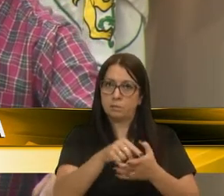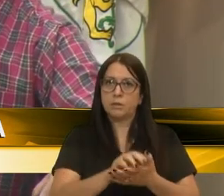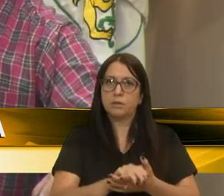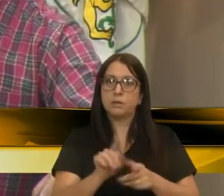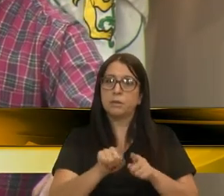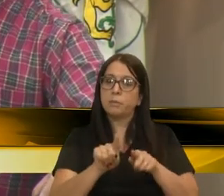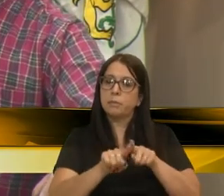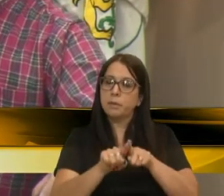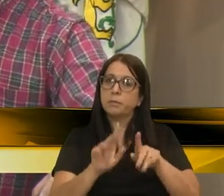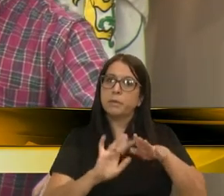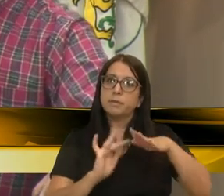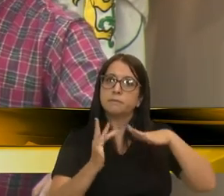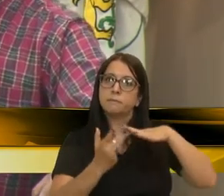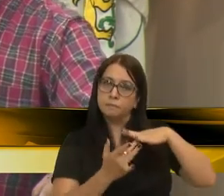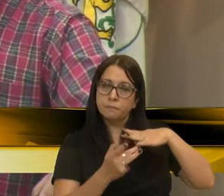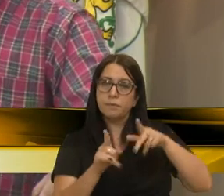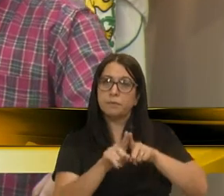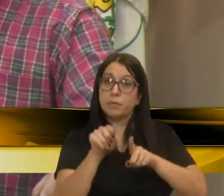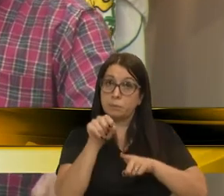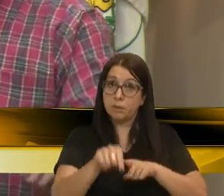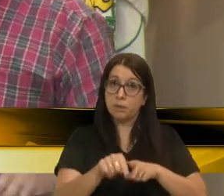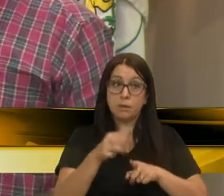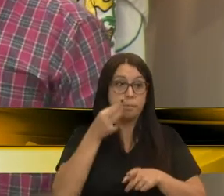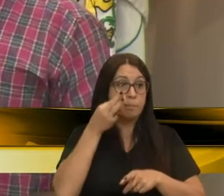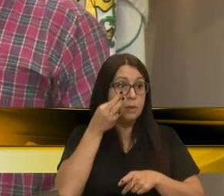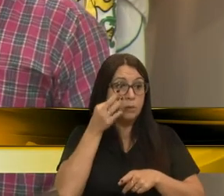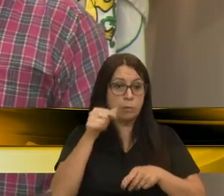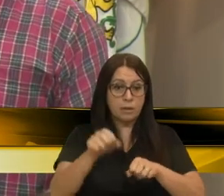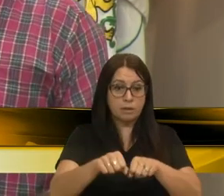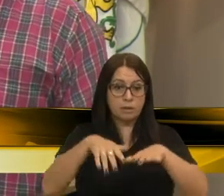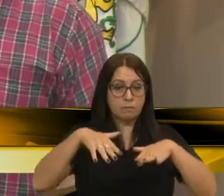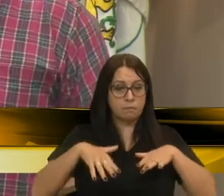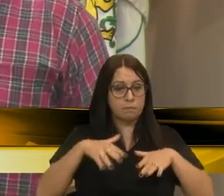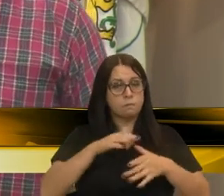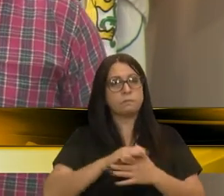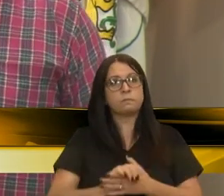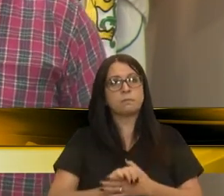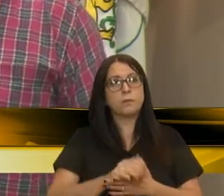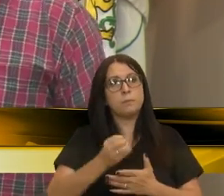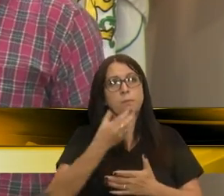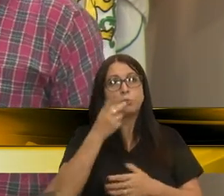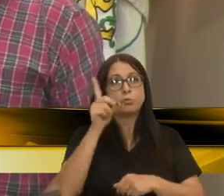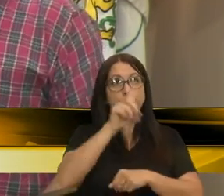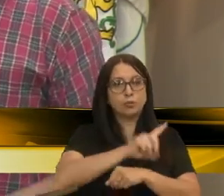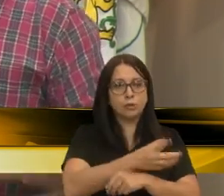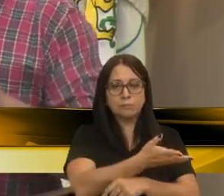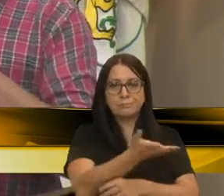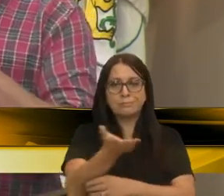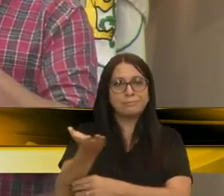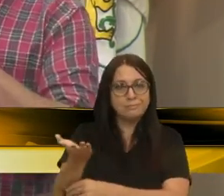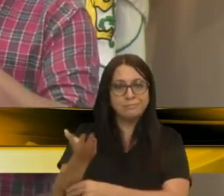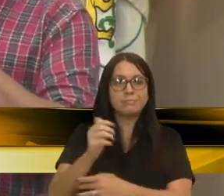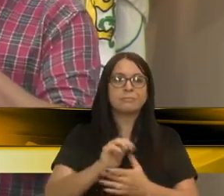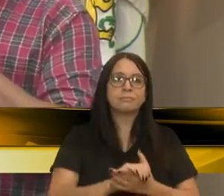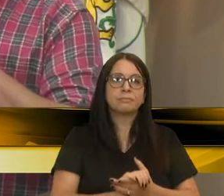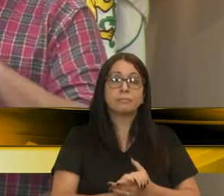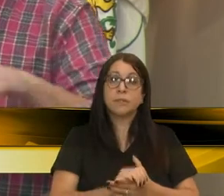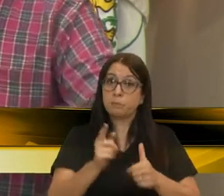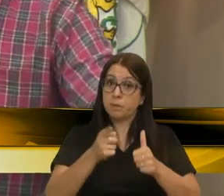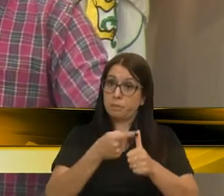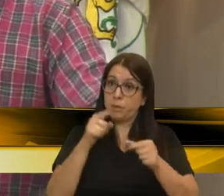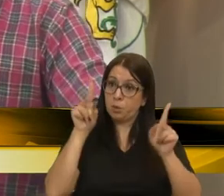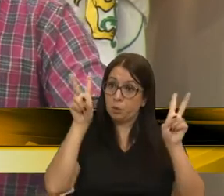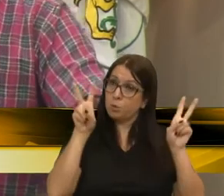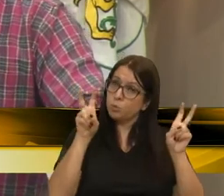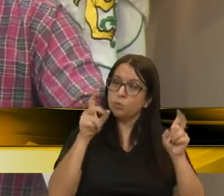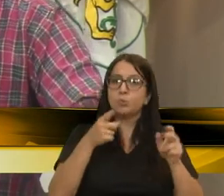pelas redes sociais e também aqui pessoalmente na Câmara de Vereadores, muito bom dia. O primeiro assunto que